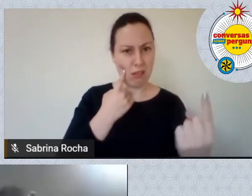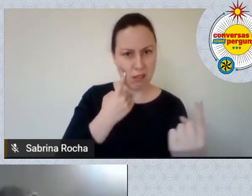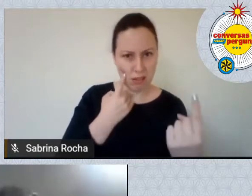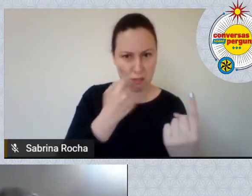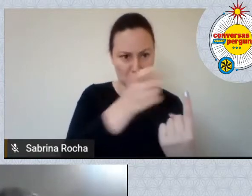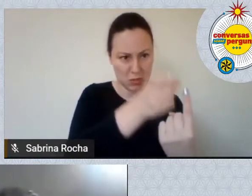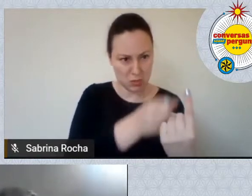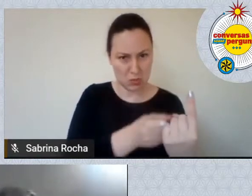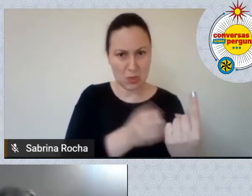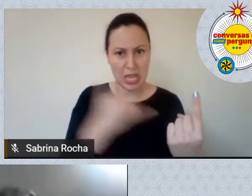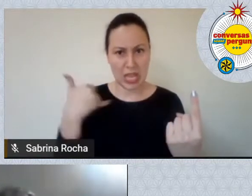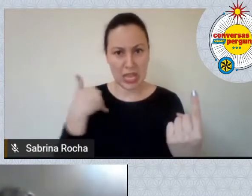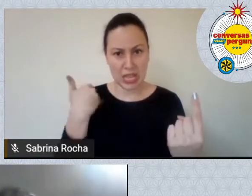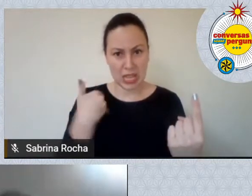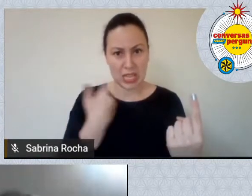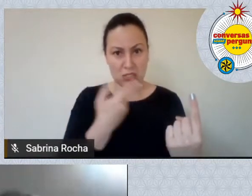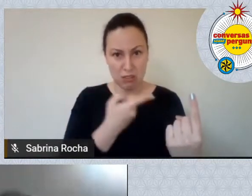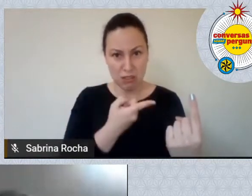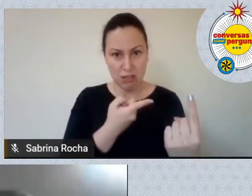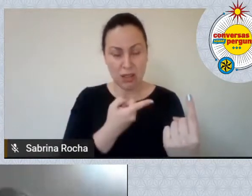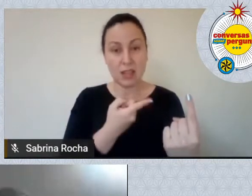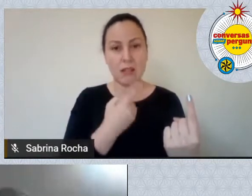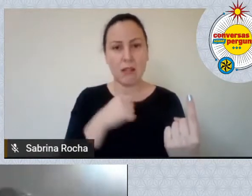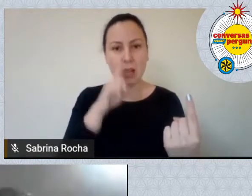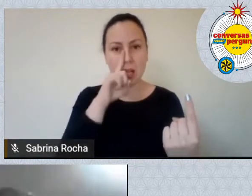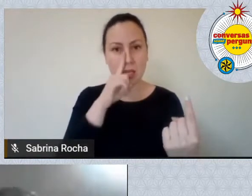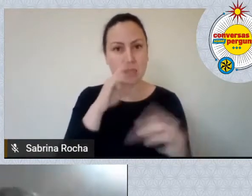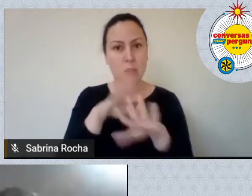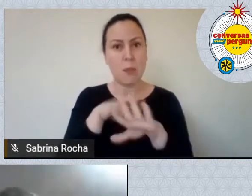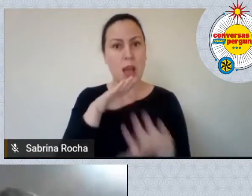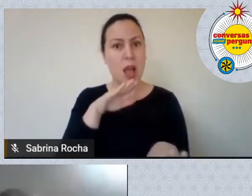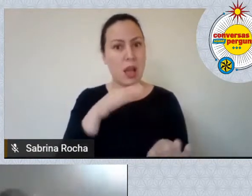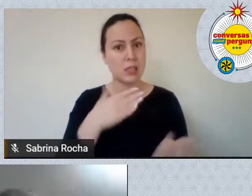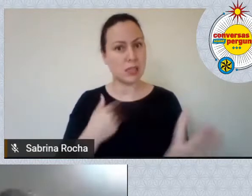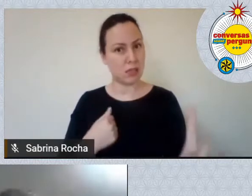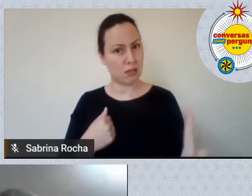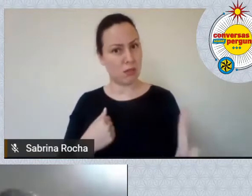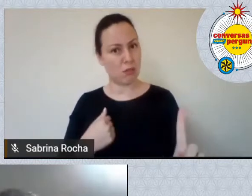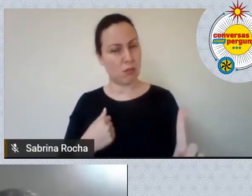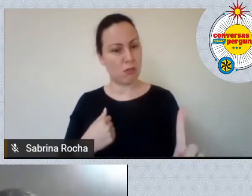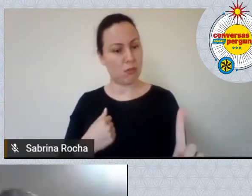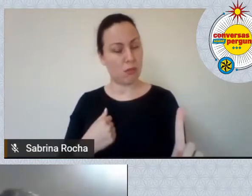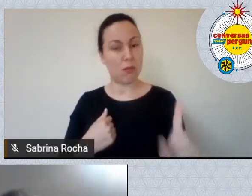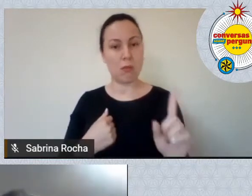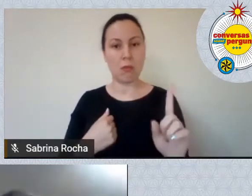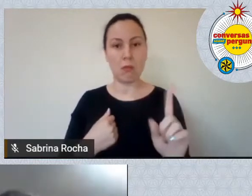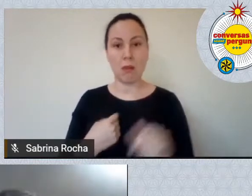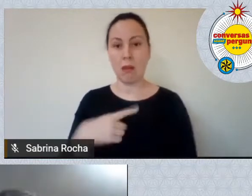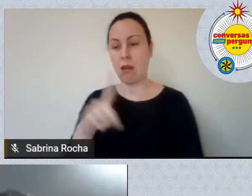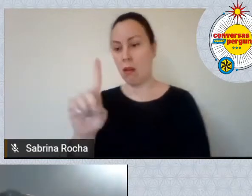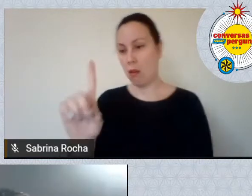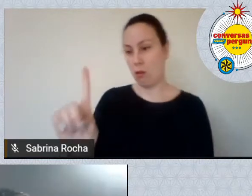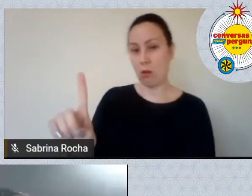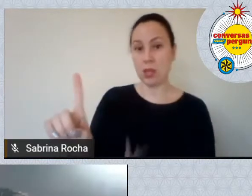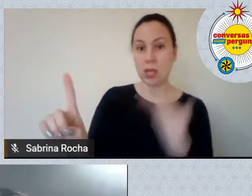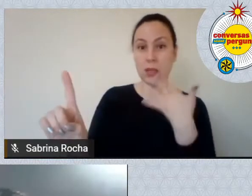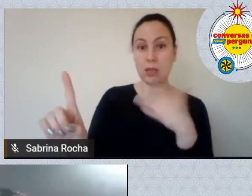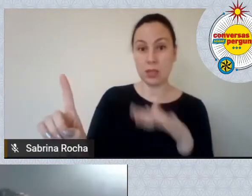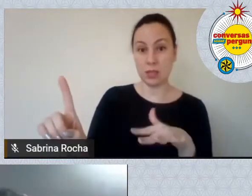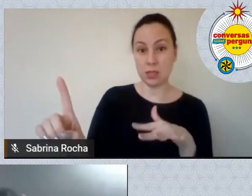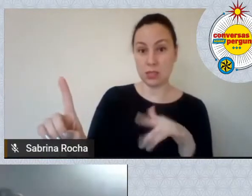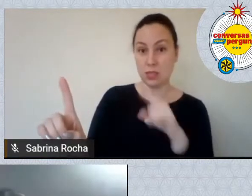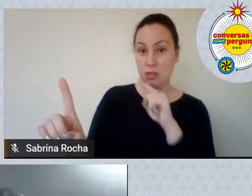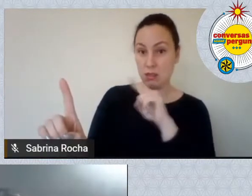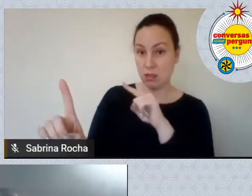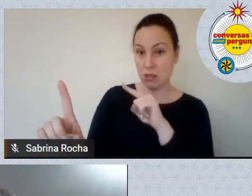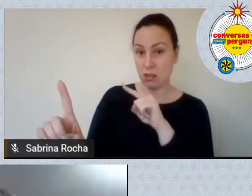tal idade, ela tem um risco maior do que o meu, né? E a outra, que é uma criança, ela